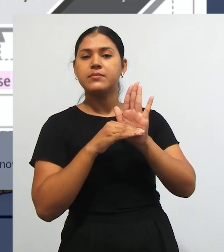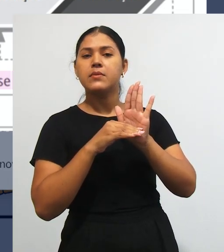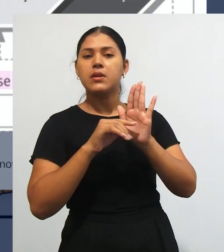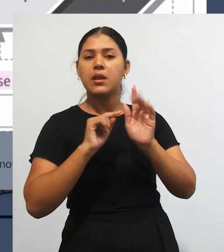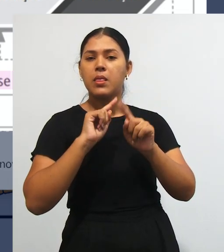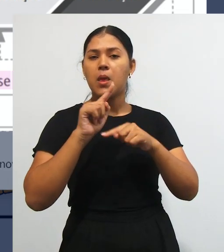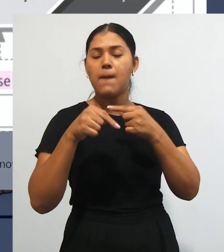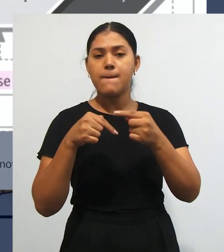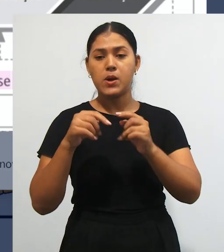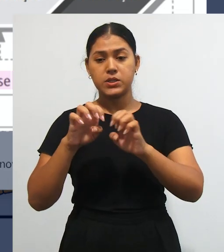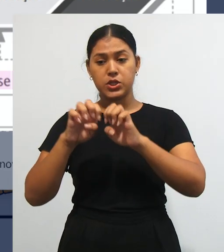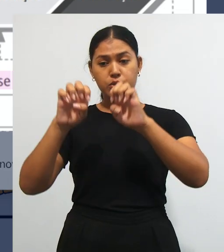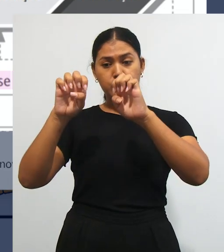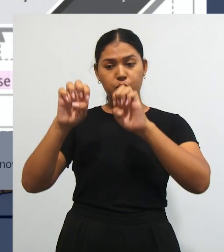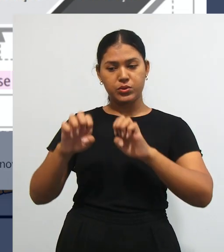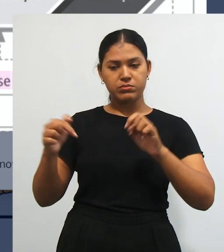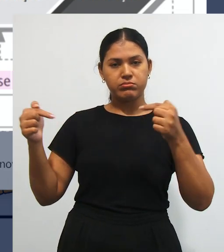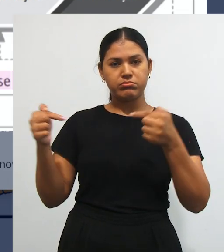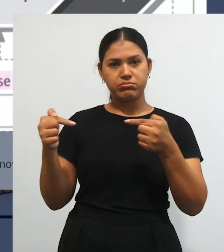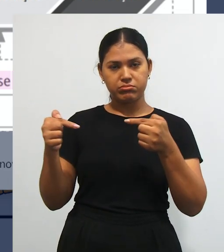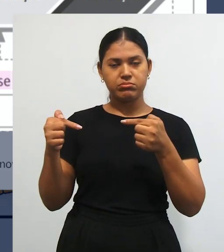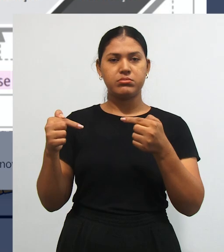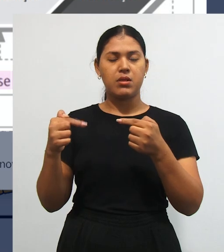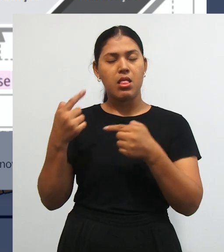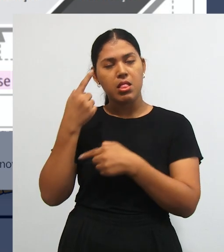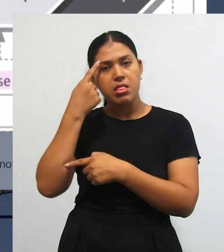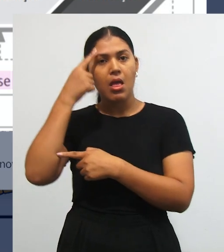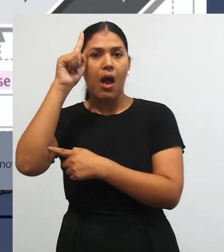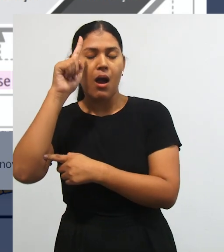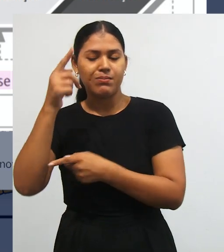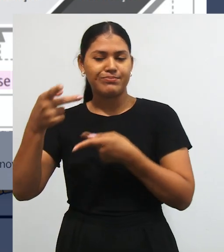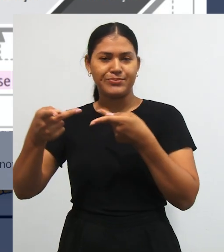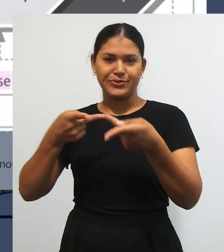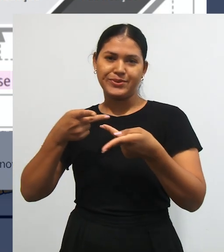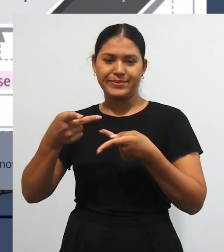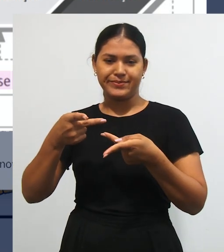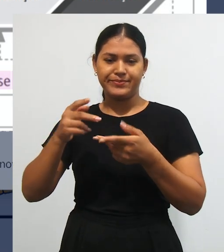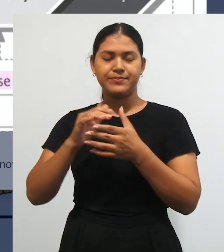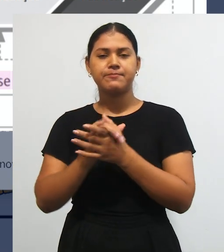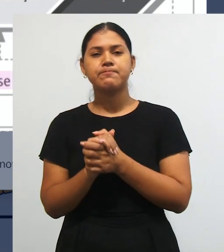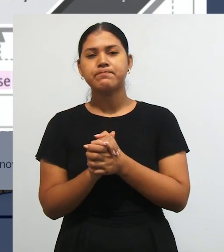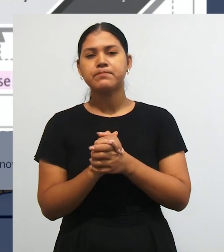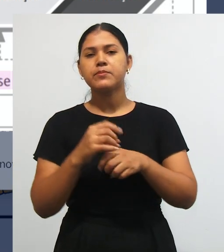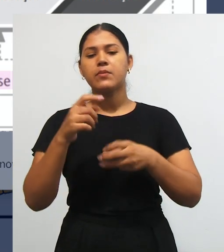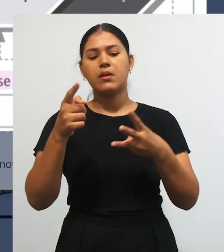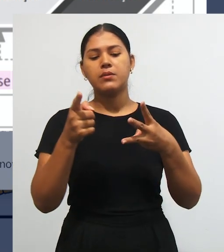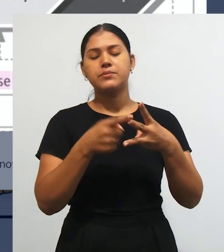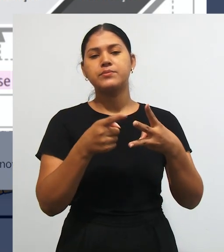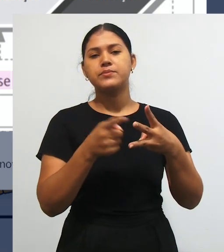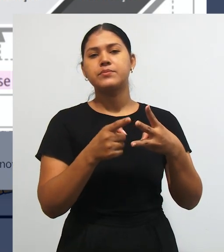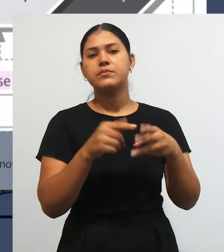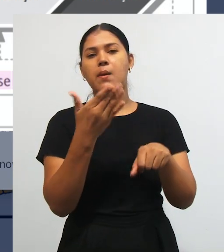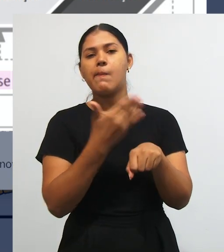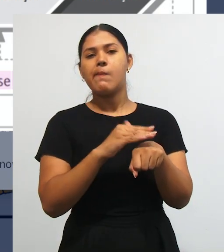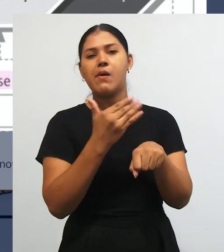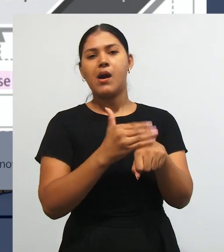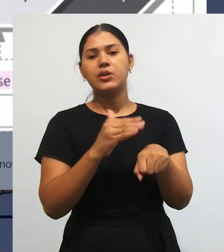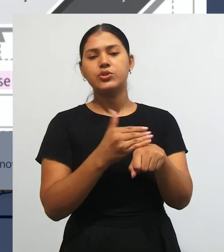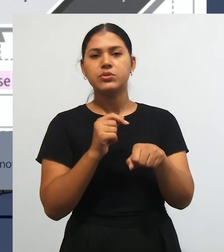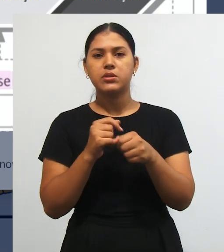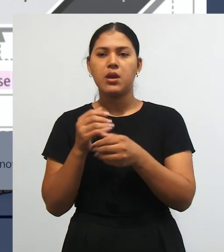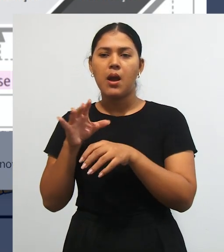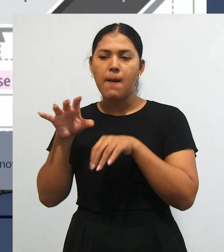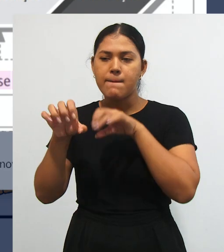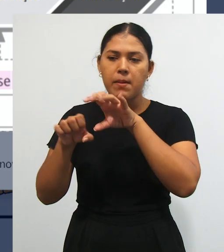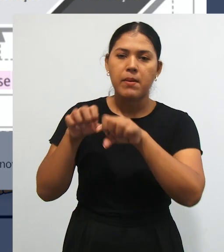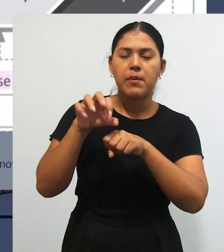fase de estruturação, é a ideia e o projeto. Aí você vai para a fase de execução, em que você vai construir os dados,